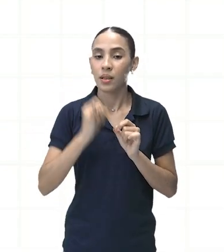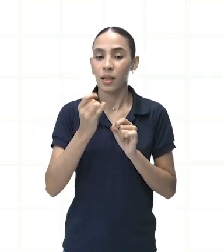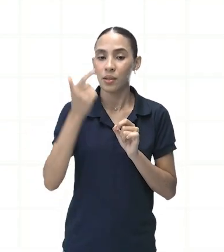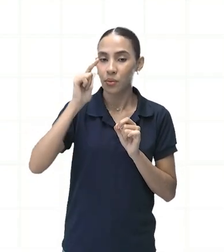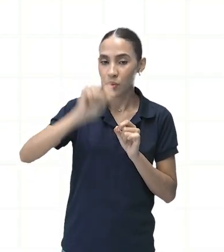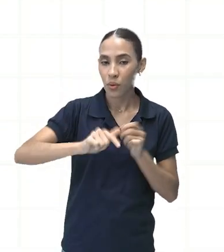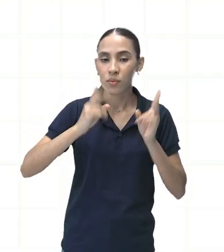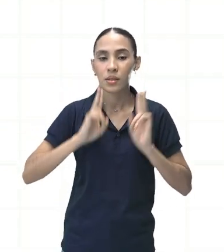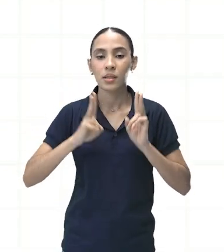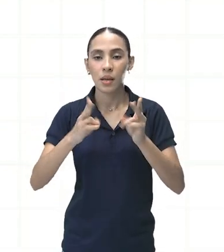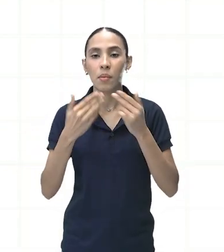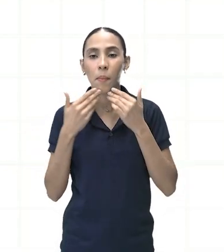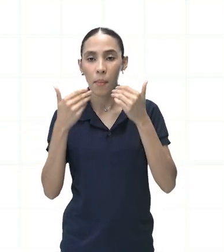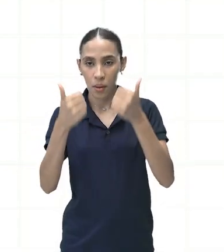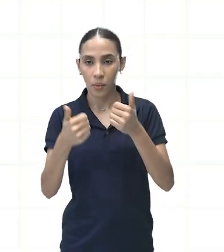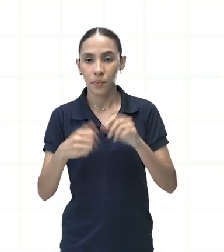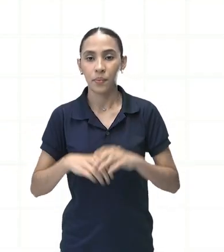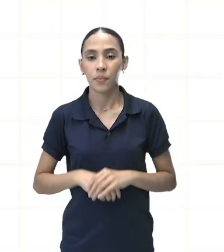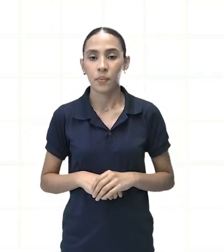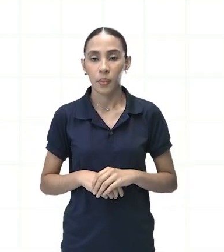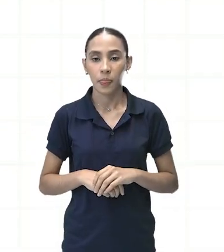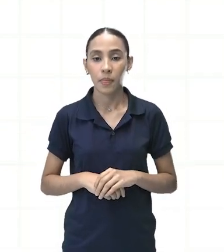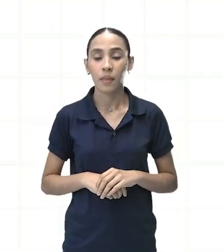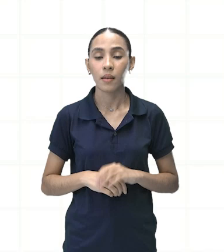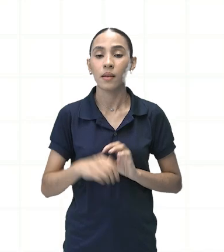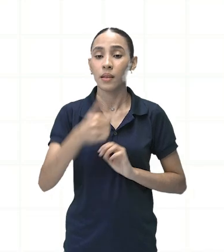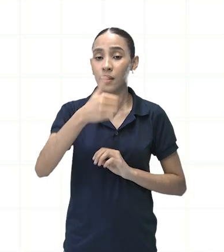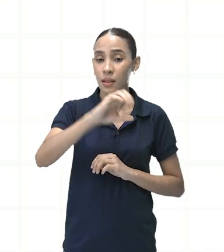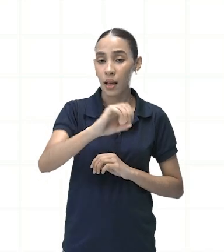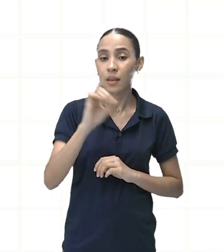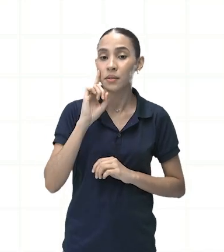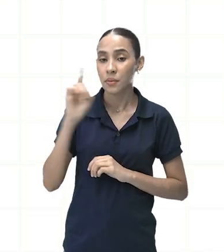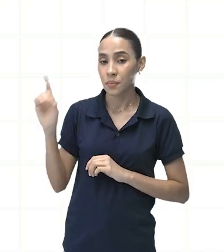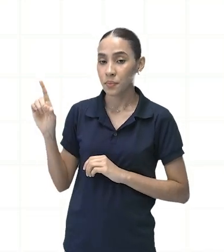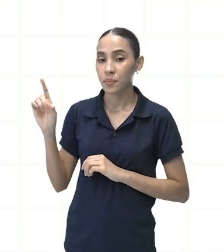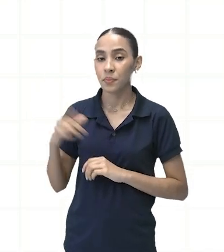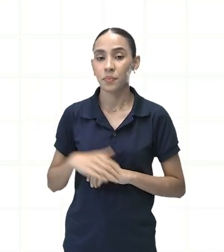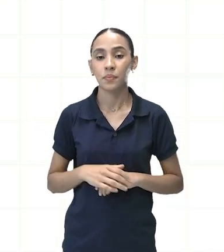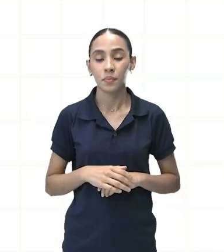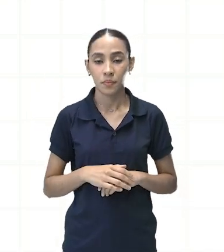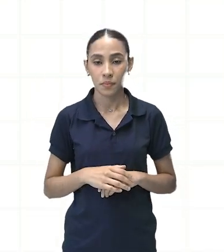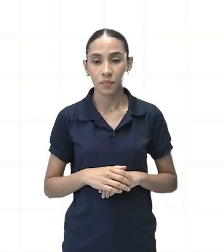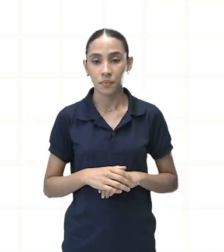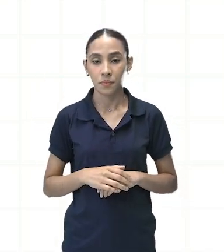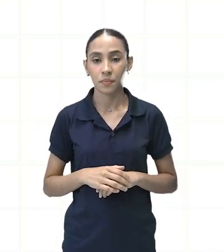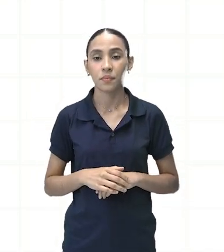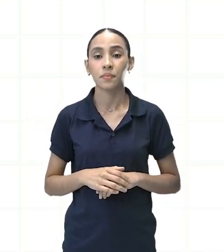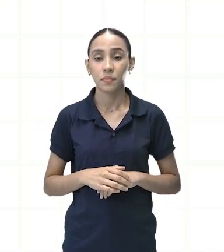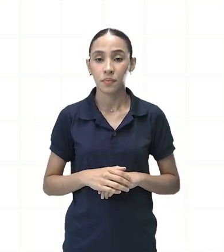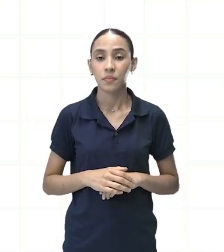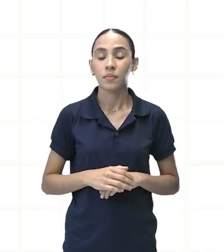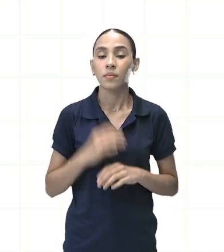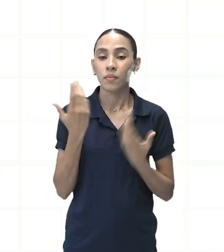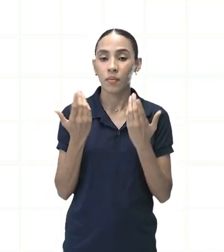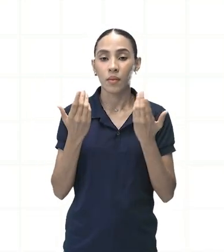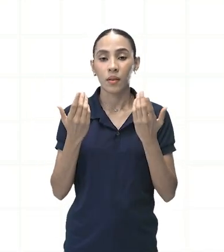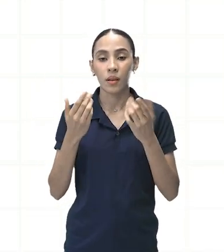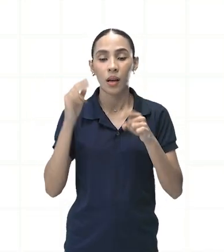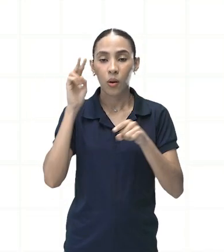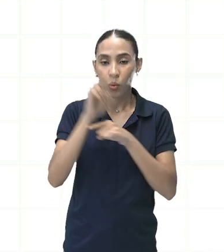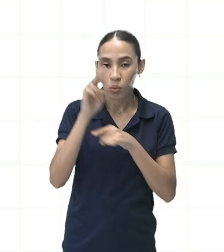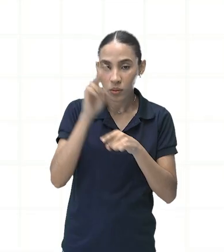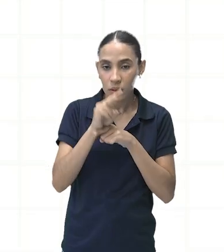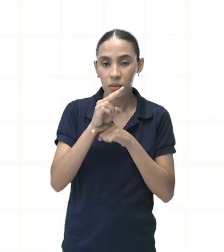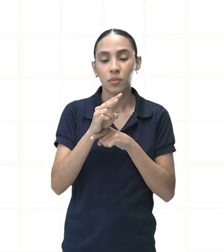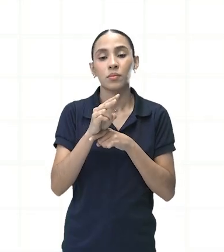reaproveitados, né, sempre da melhor maneira possível. No último item aqui, que é o item 10, para manutenção da vida em